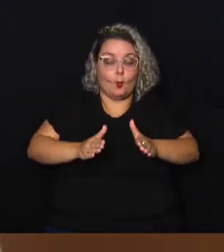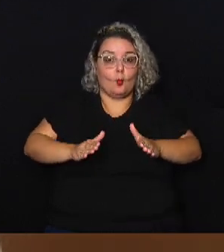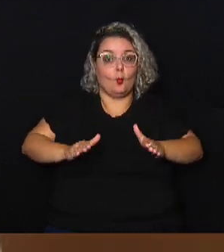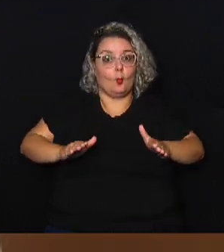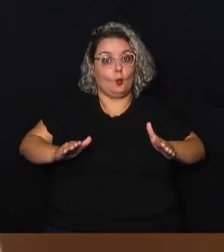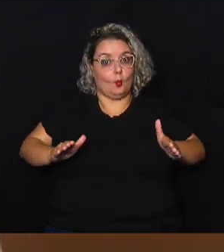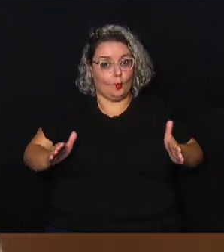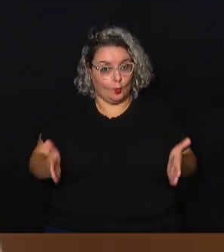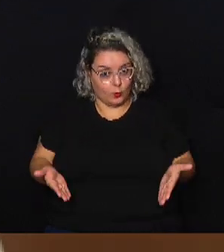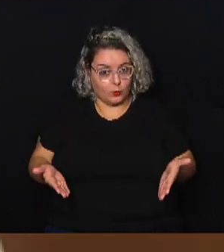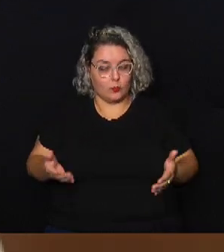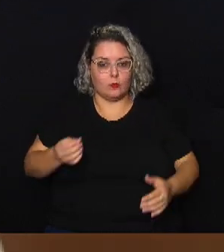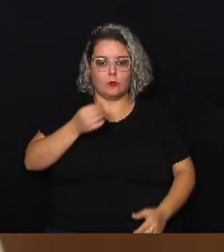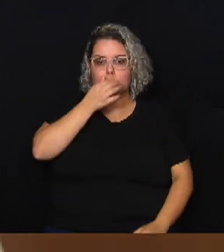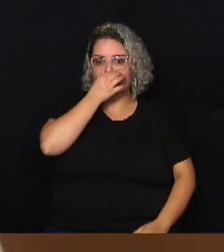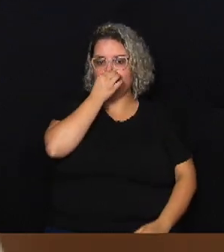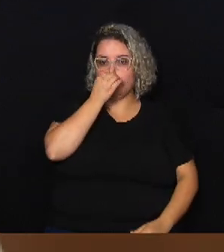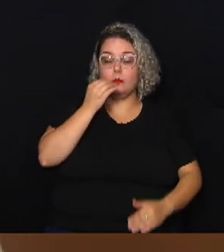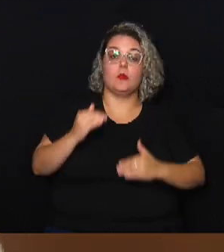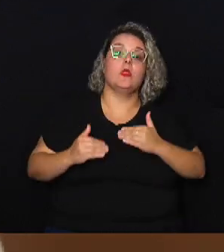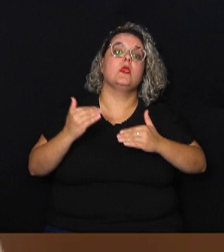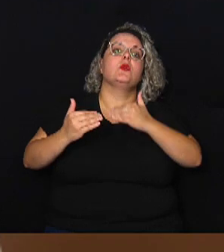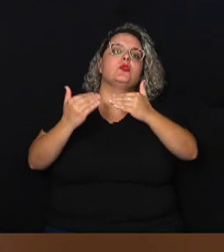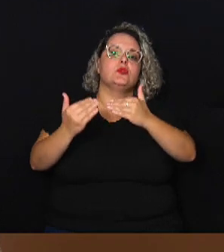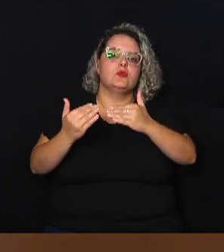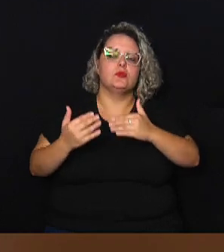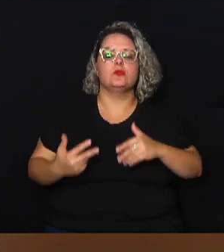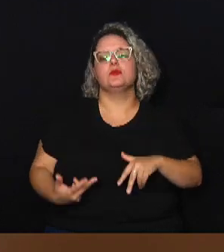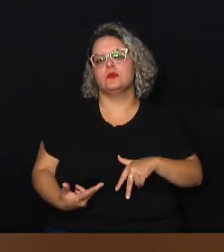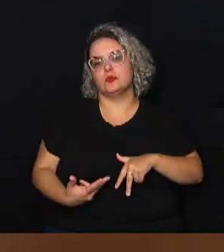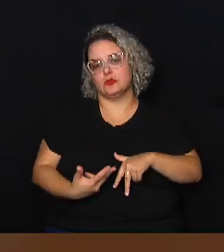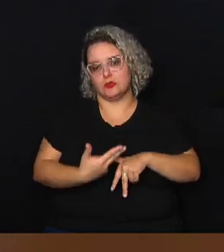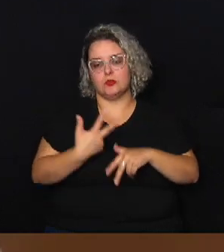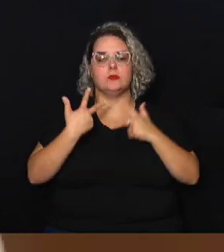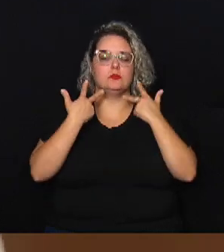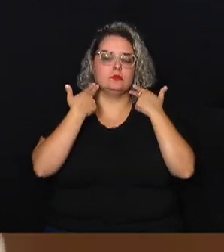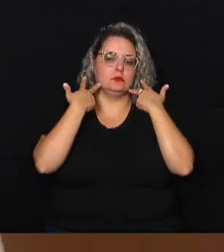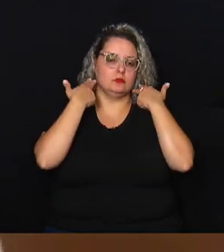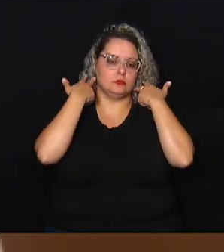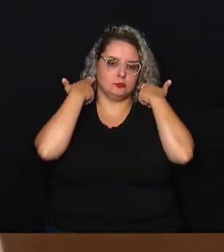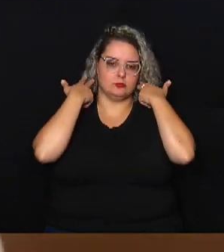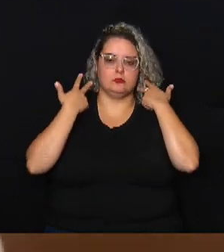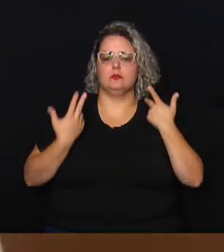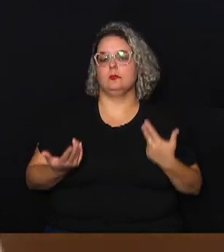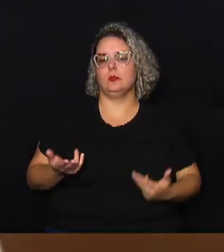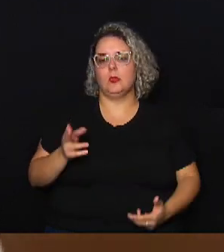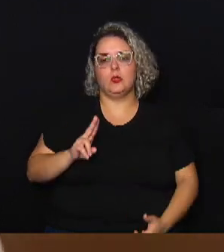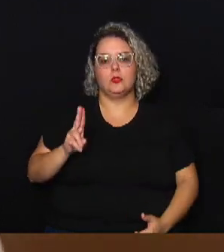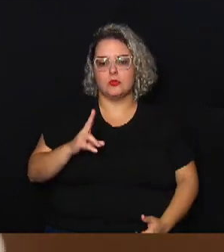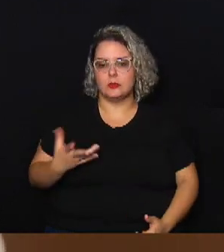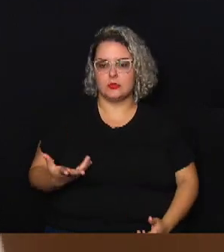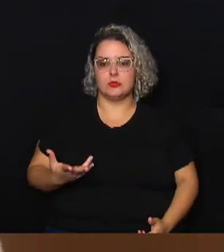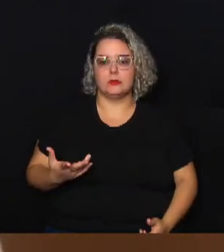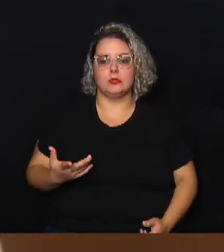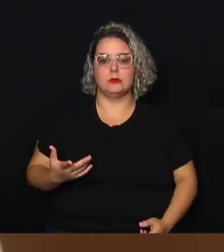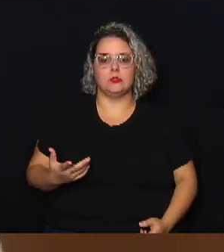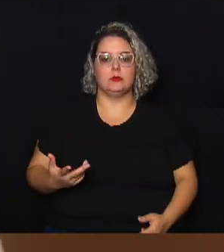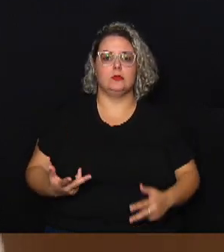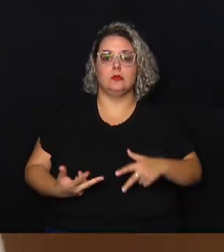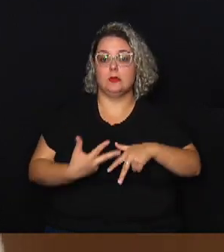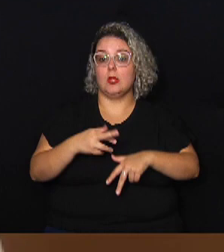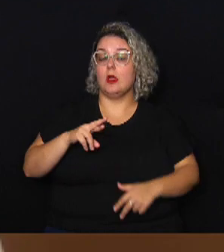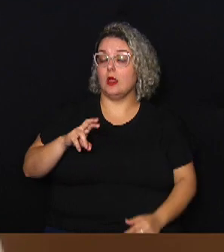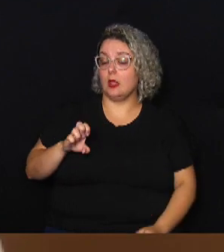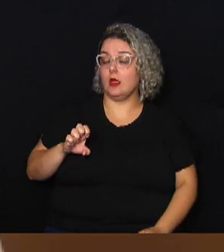gente desenvolveu muito na cirurgia plástica, ela é usada tanto em cirurgia